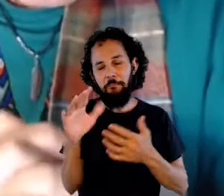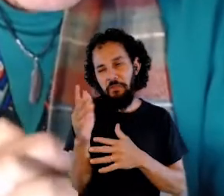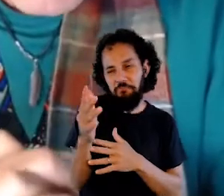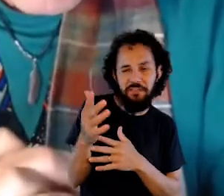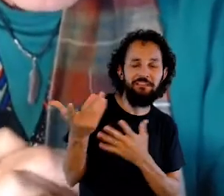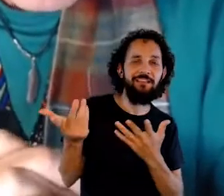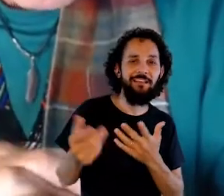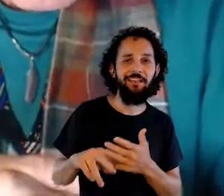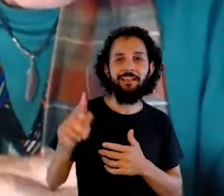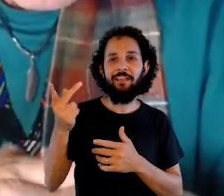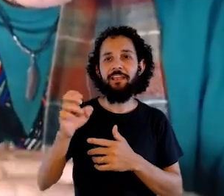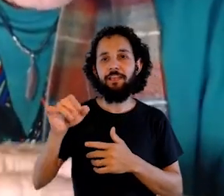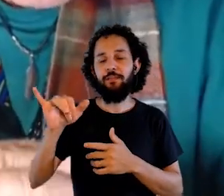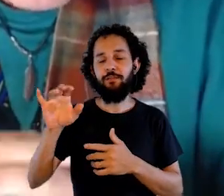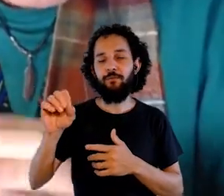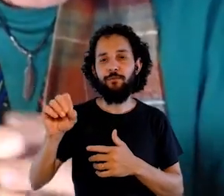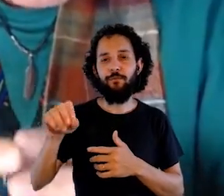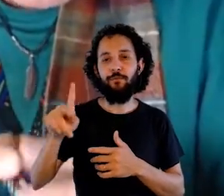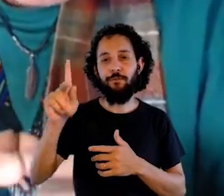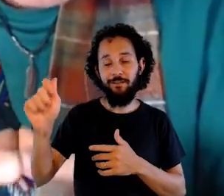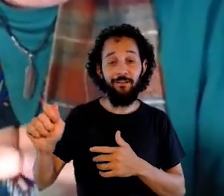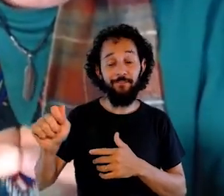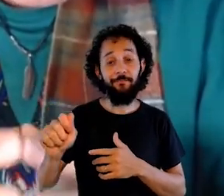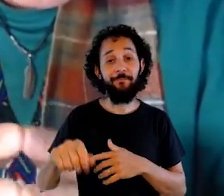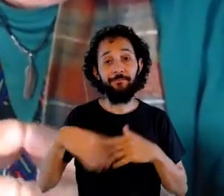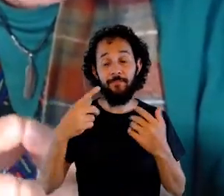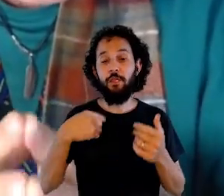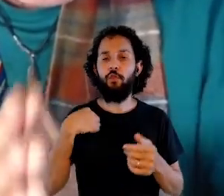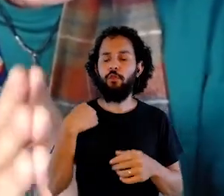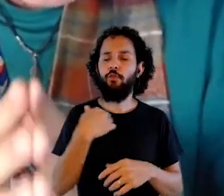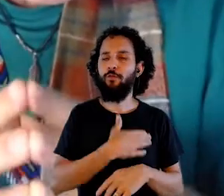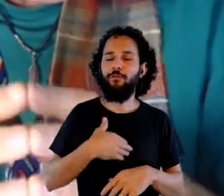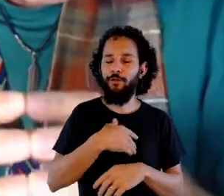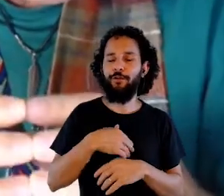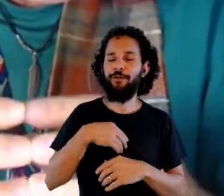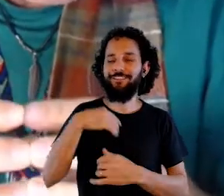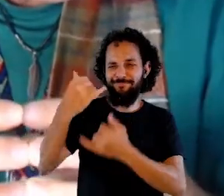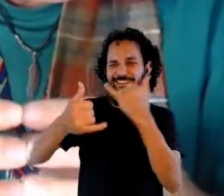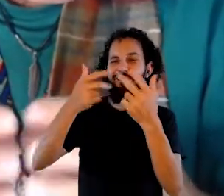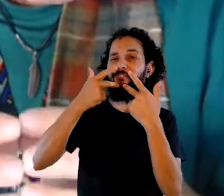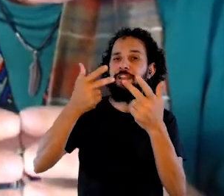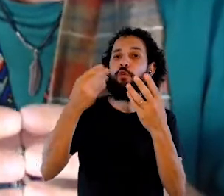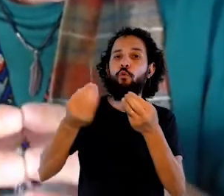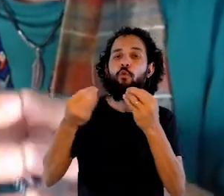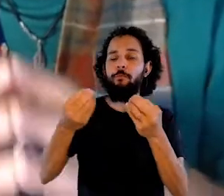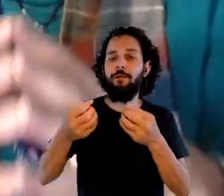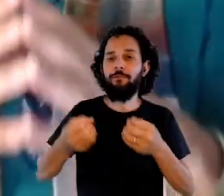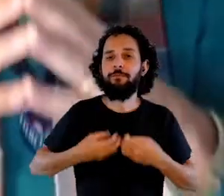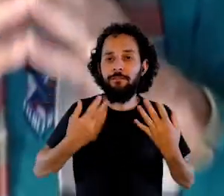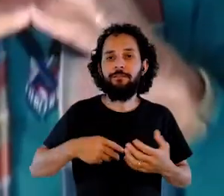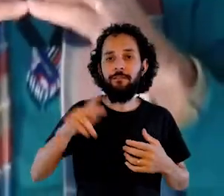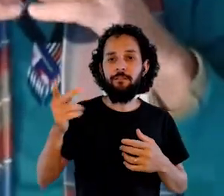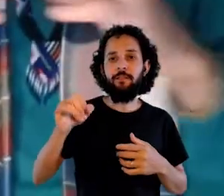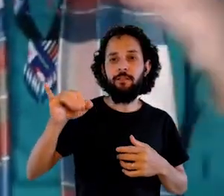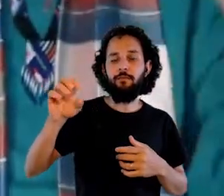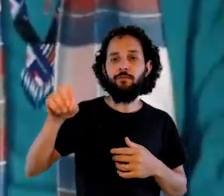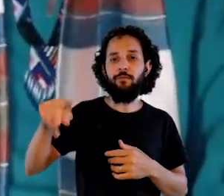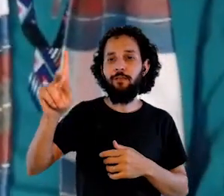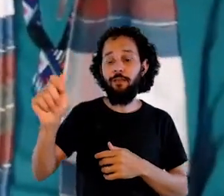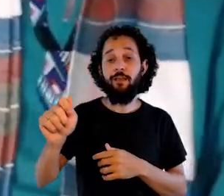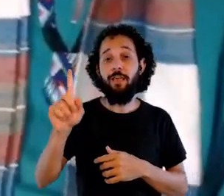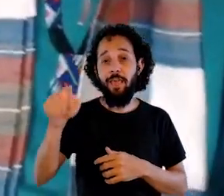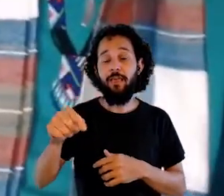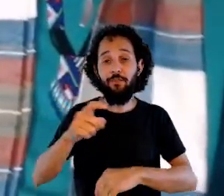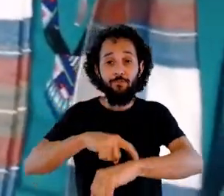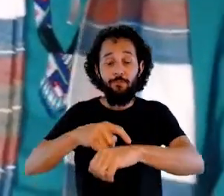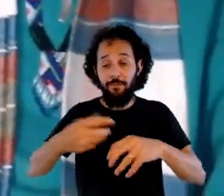Eu gosto de trazer uma brincadeira com as pessoas. Como é que seria uma manifestação Heioka, por exemplo, nos tempos atuais? Daí chega um amigo,